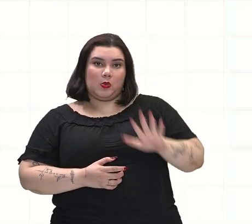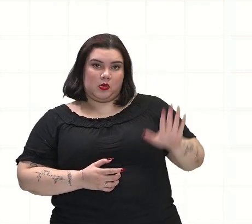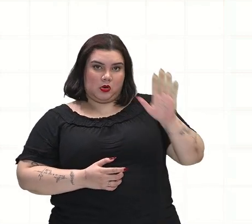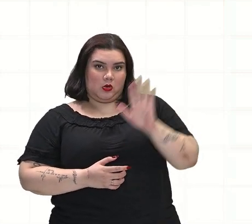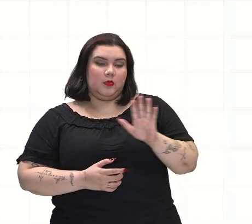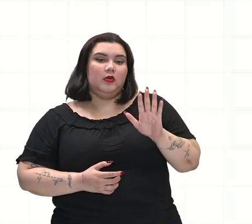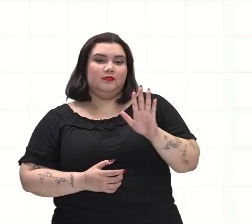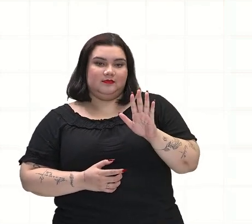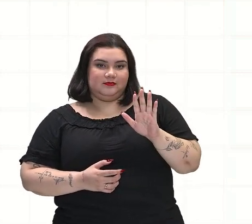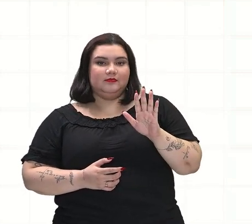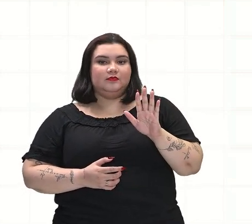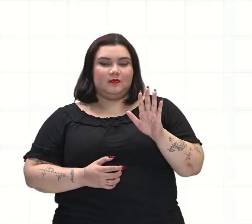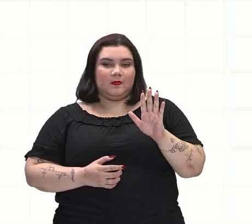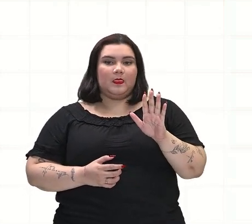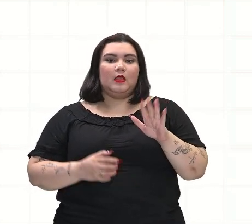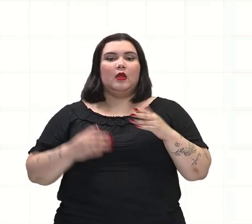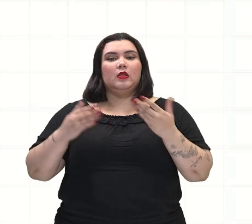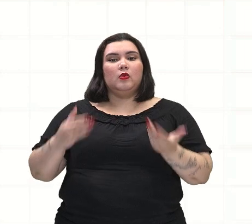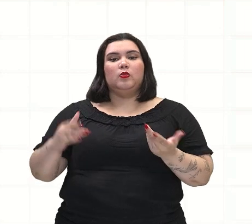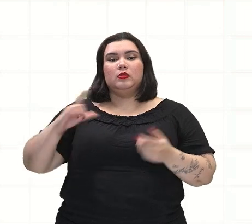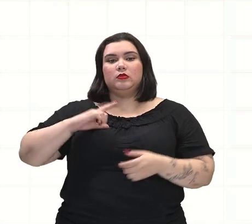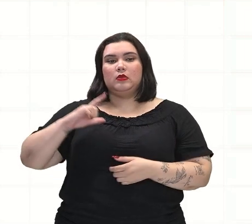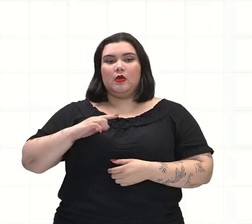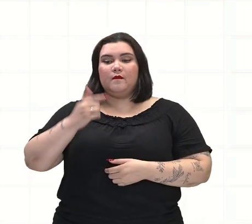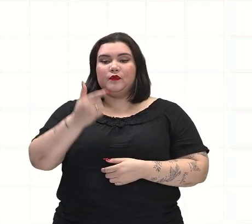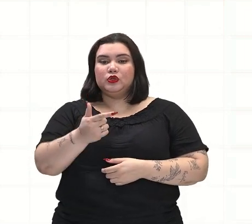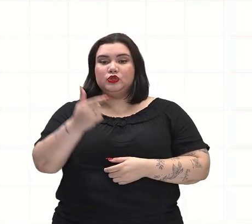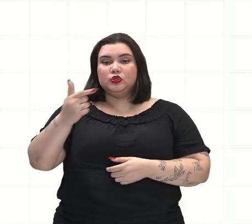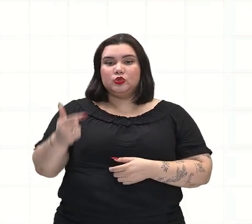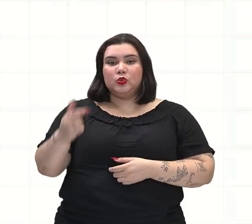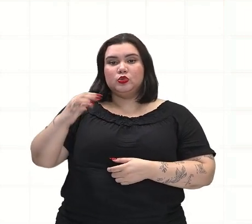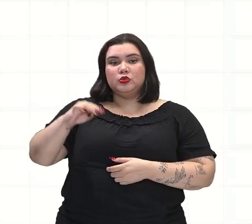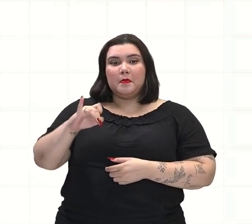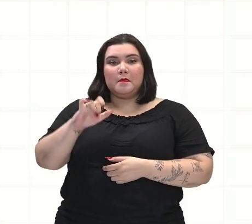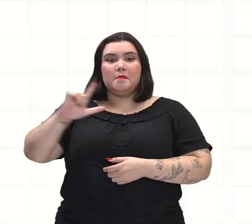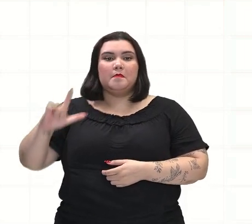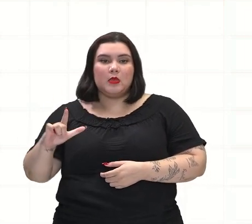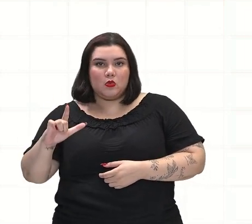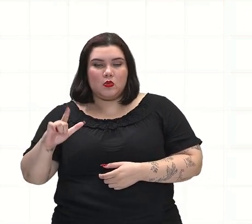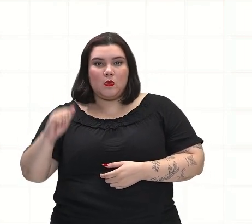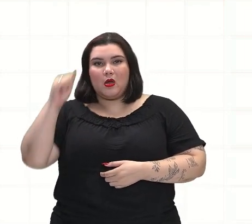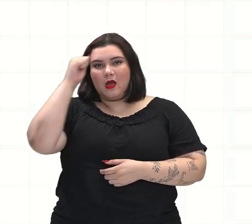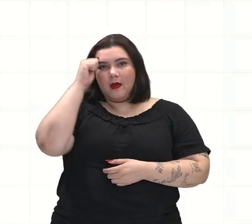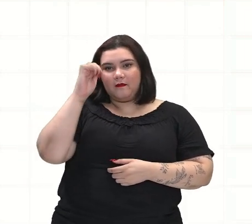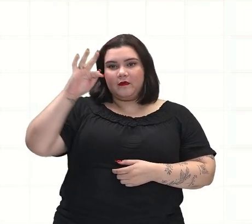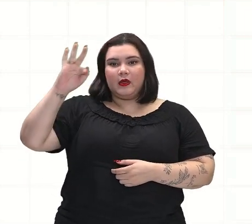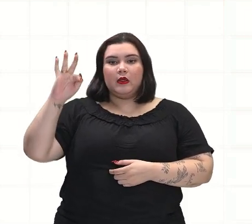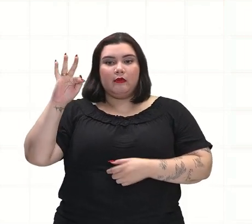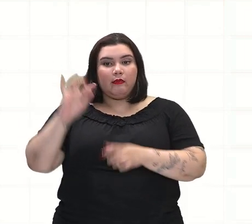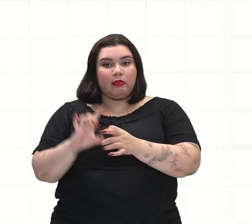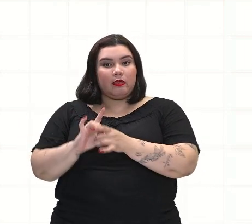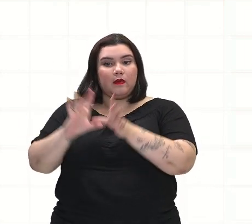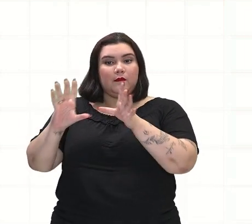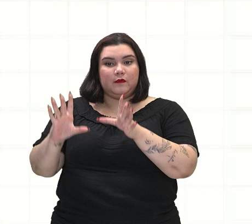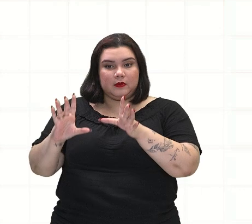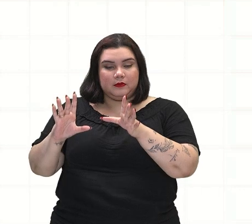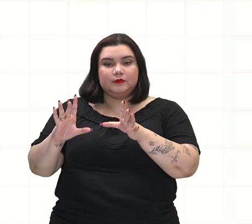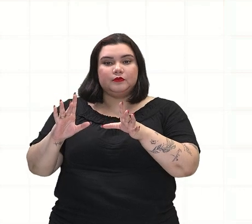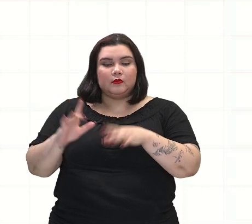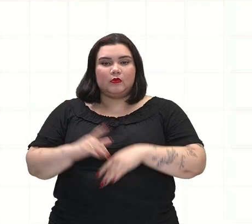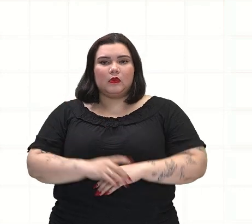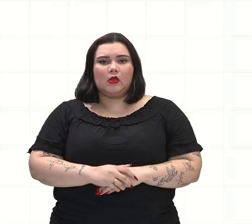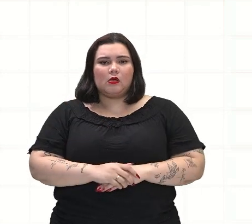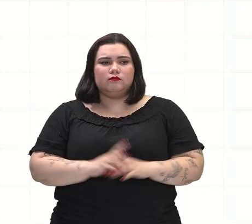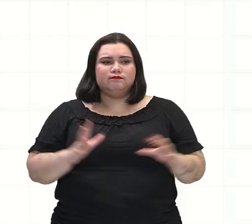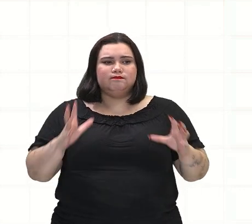africanos livres e cerca de 700 mil escravizados. Dessa